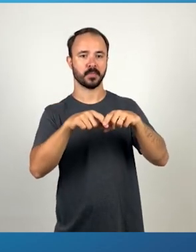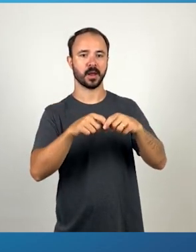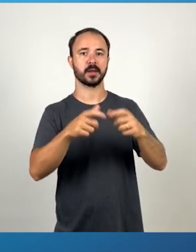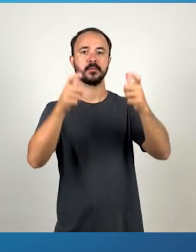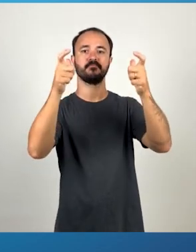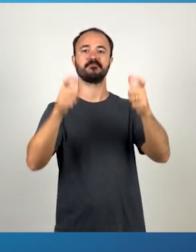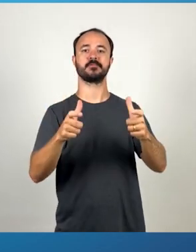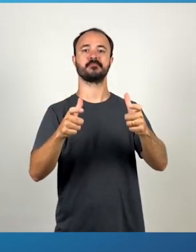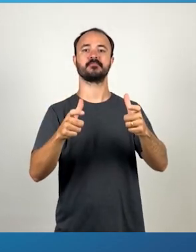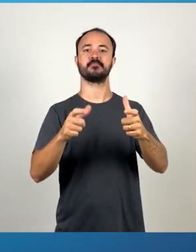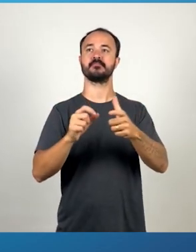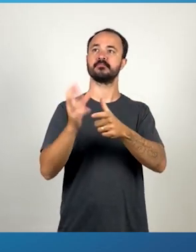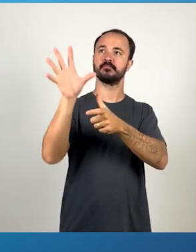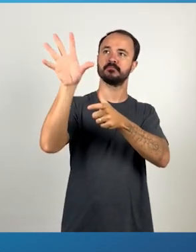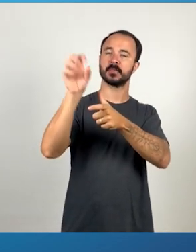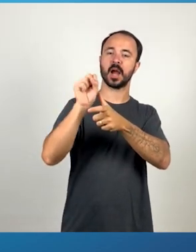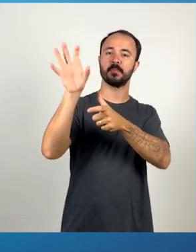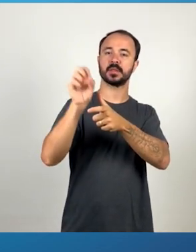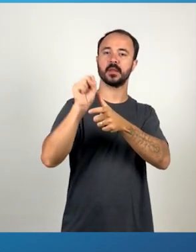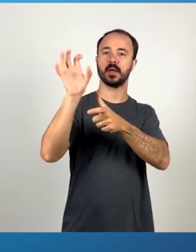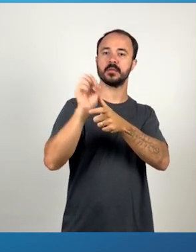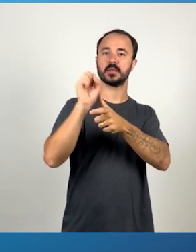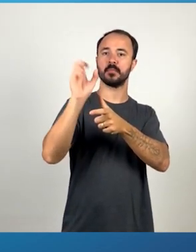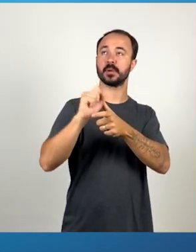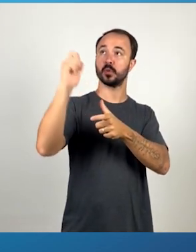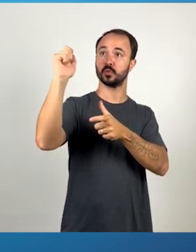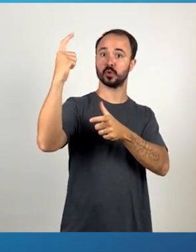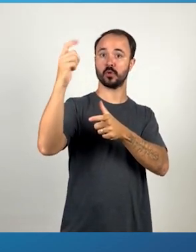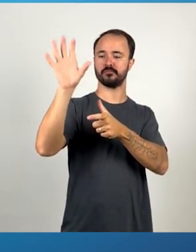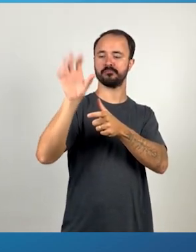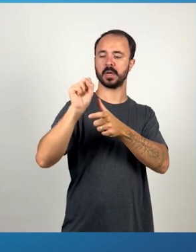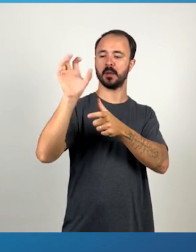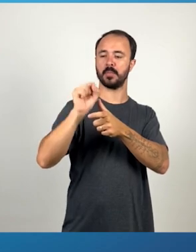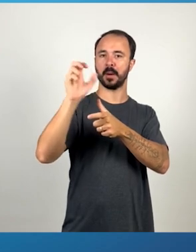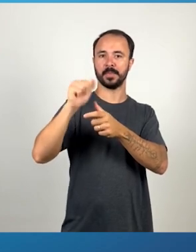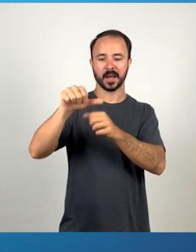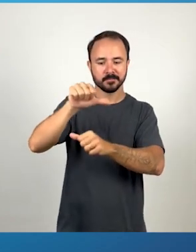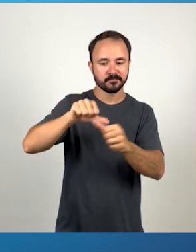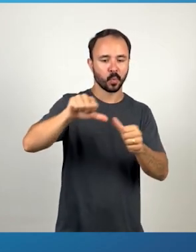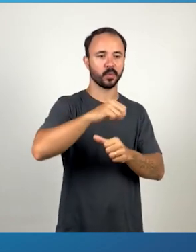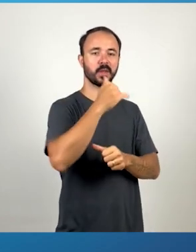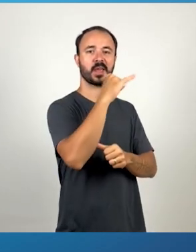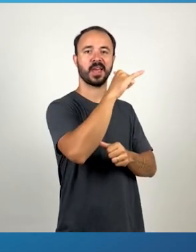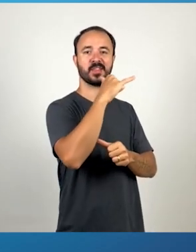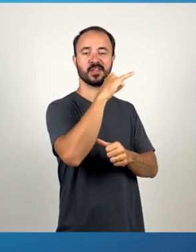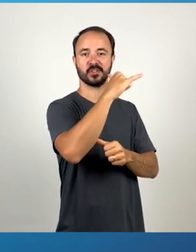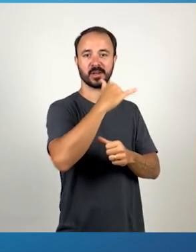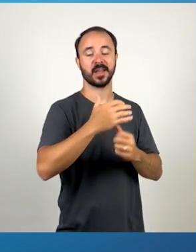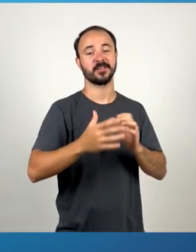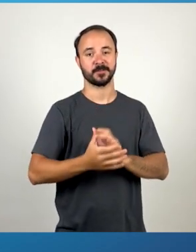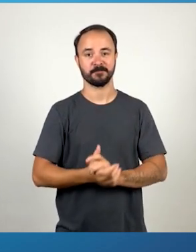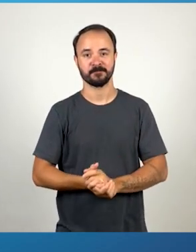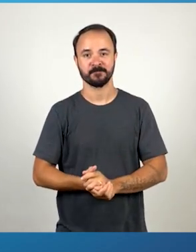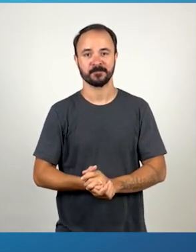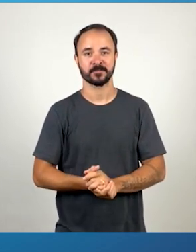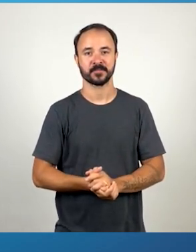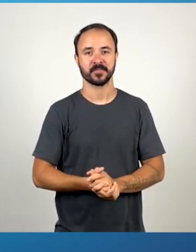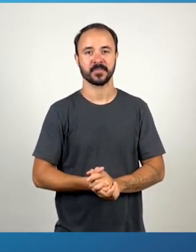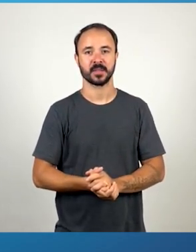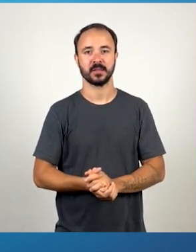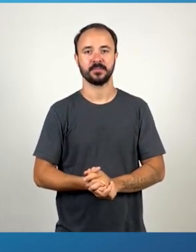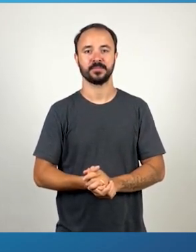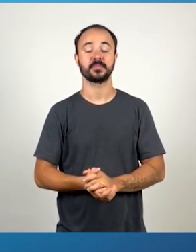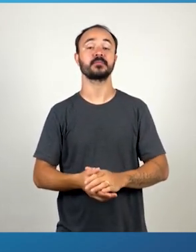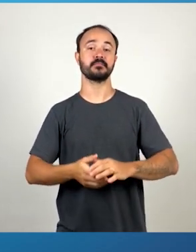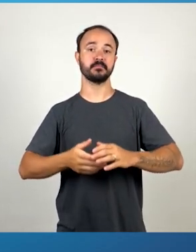essa energia luminosa em energia elétrica. Esse sistema é o formador das usinas solares, chamadas também de